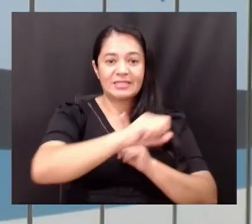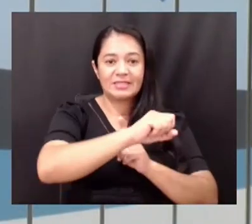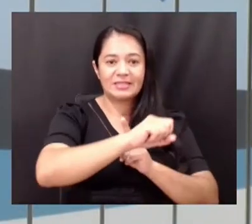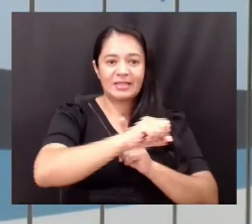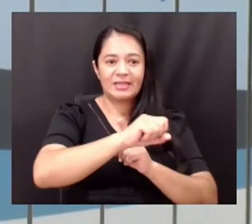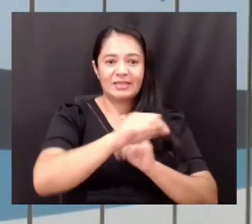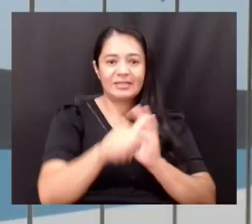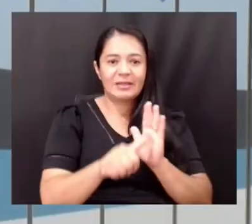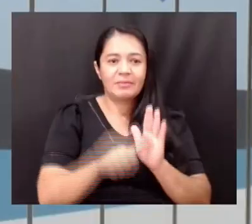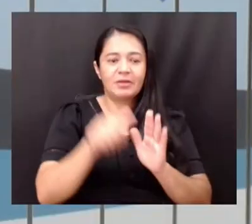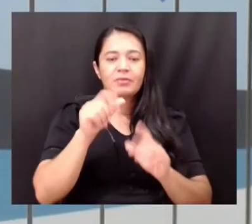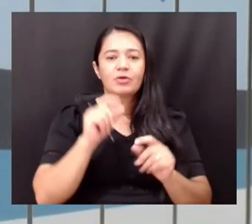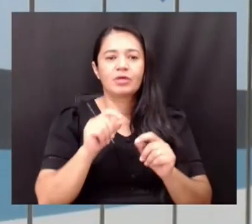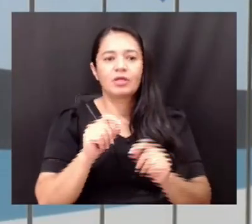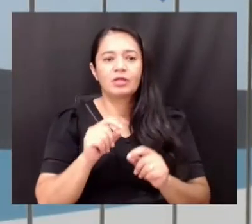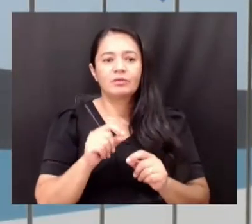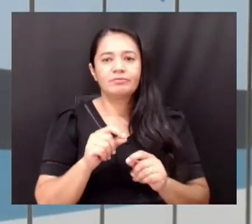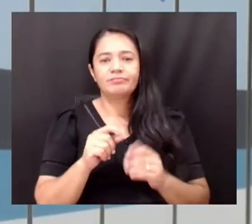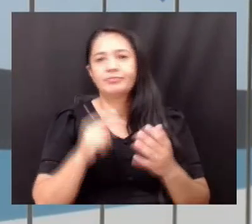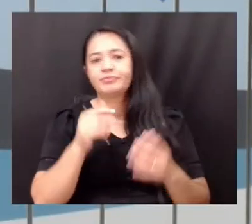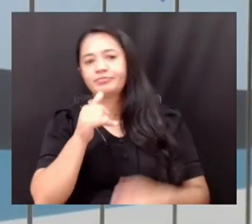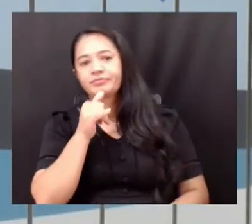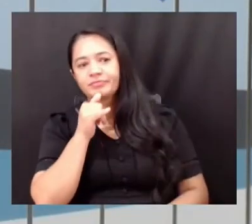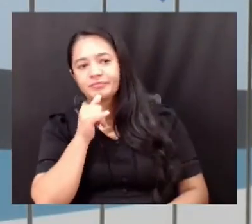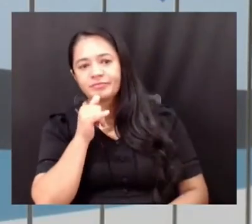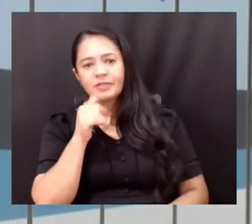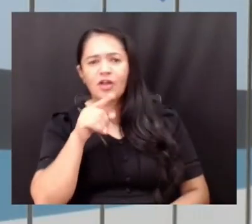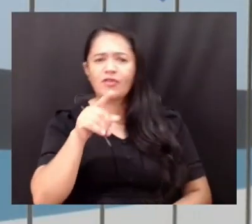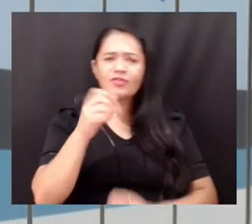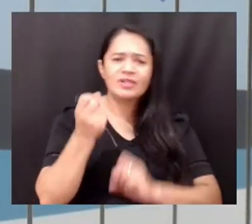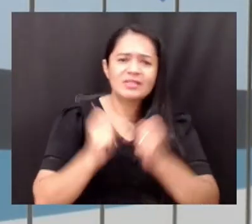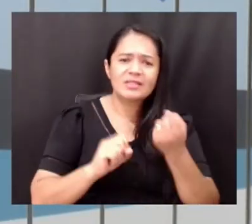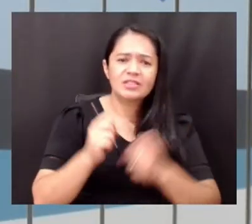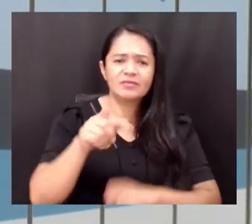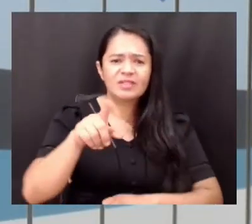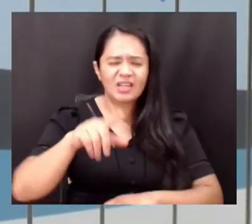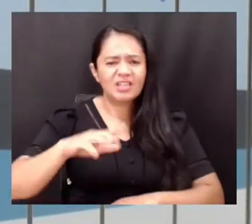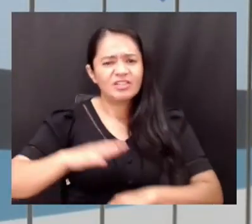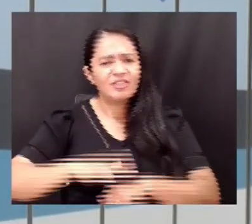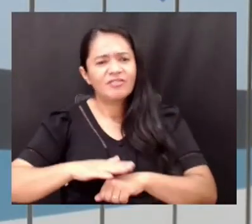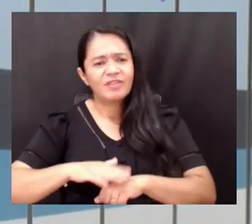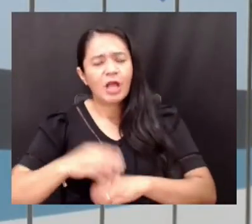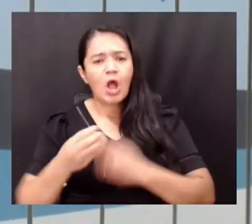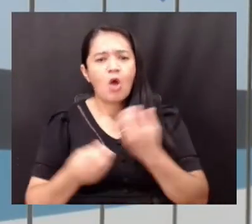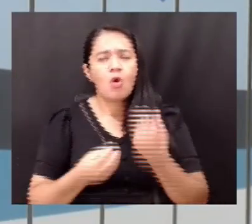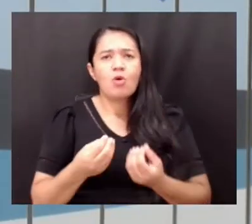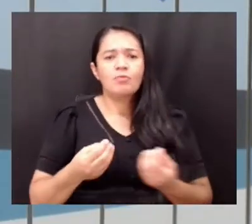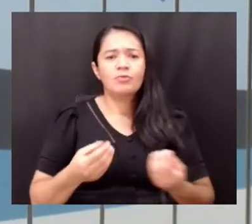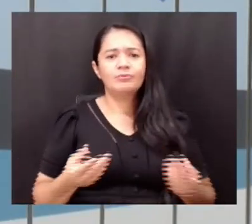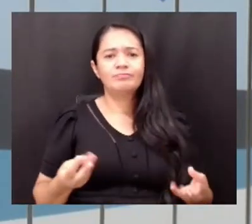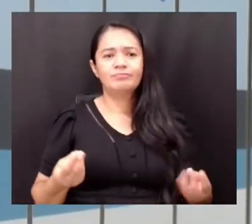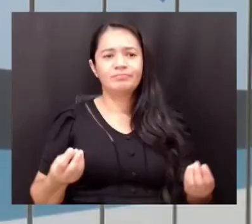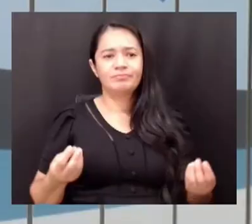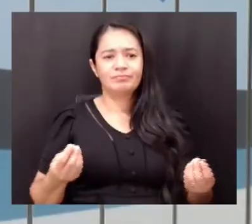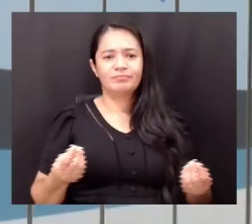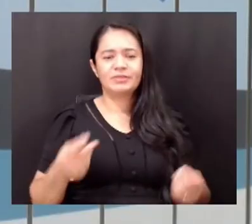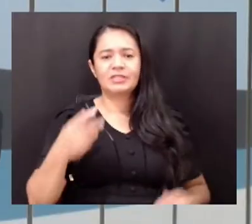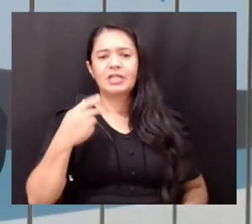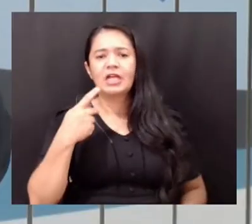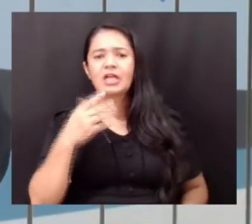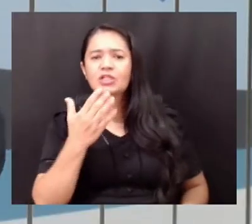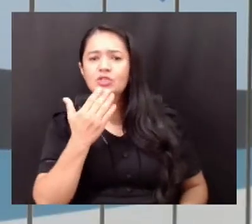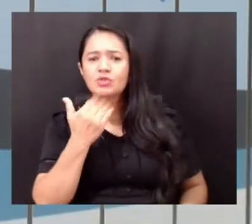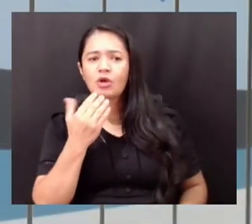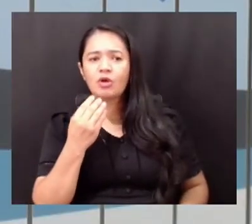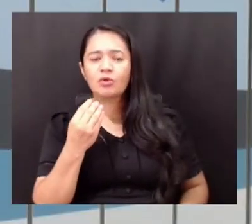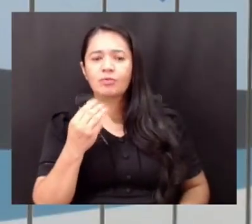eu cuidar ali. Você está fazendo atividade física? Como é que está a questão da sua alimentação? O básico